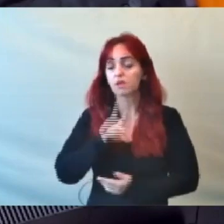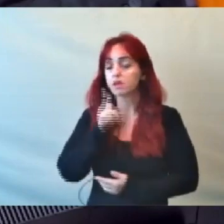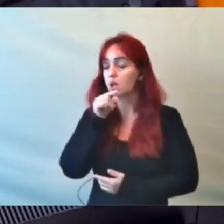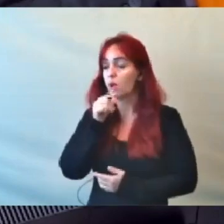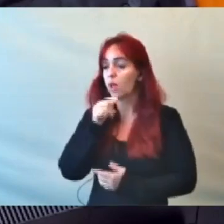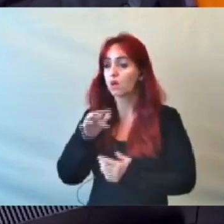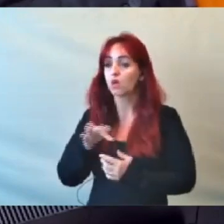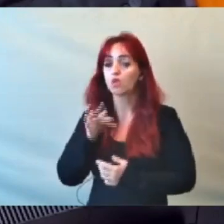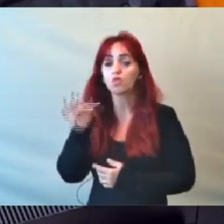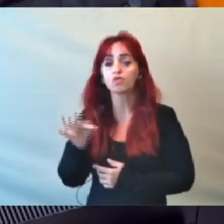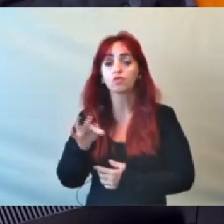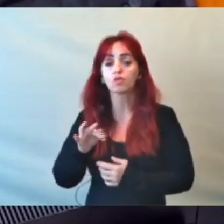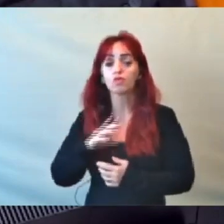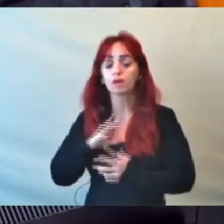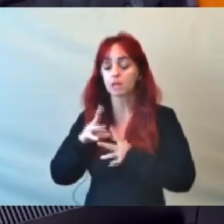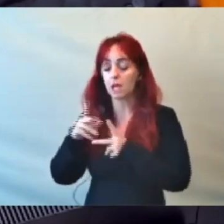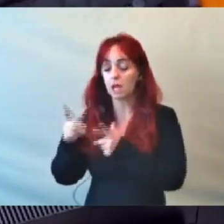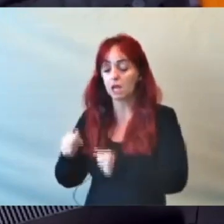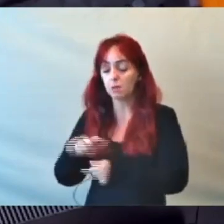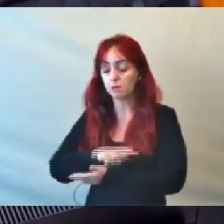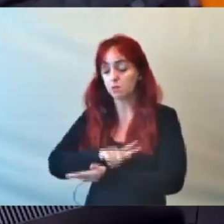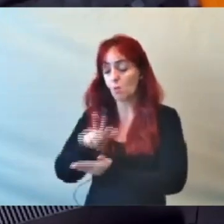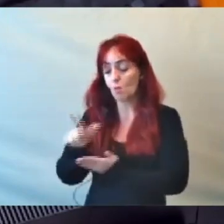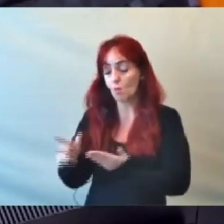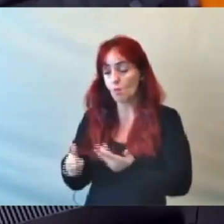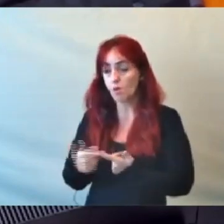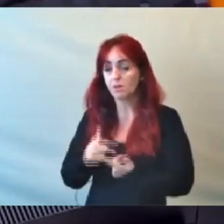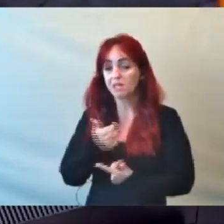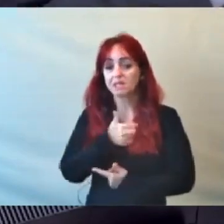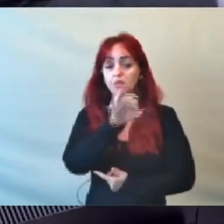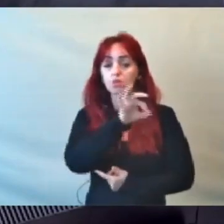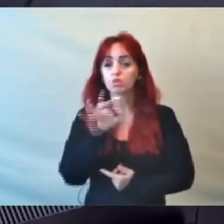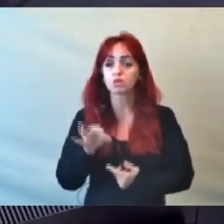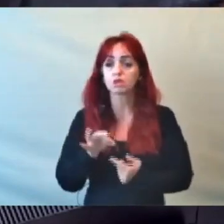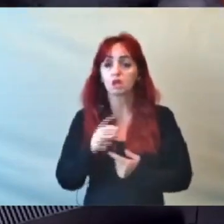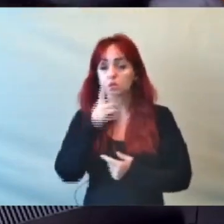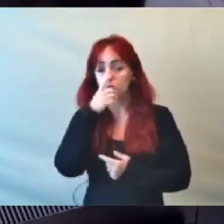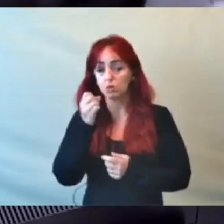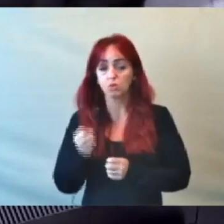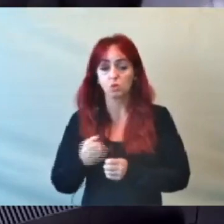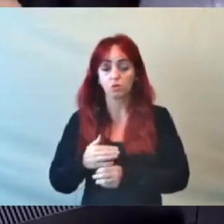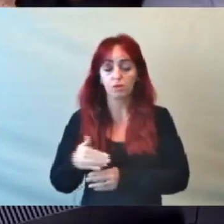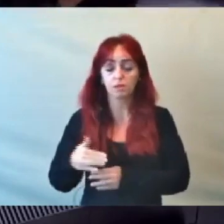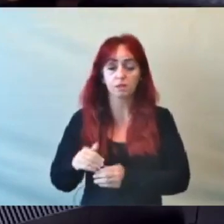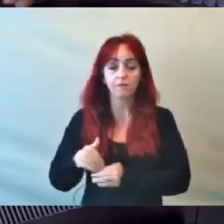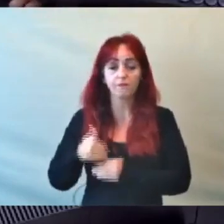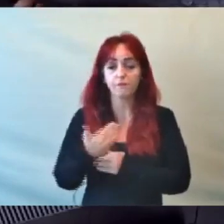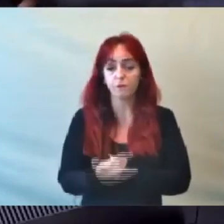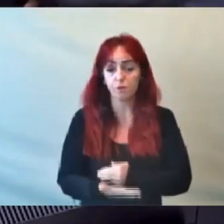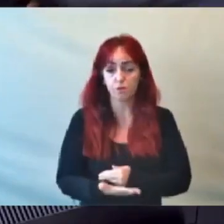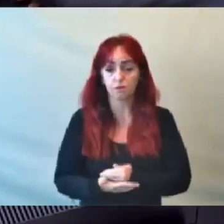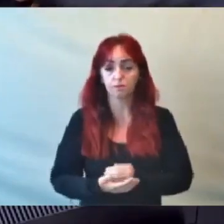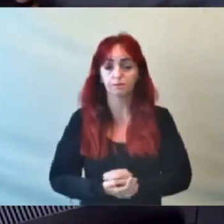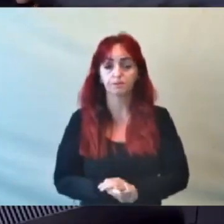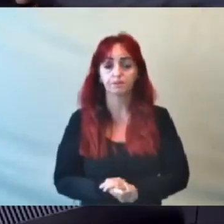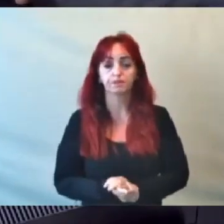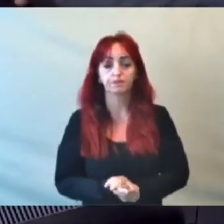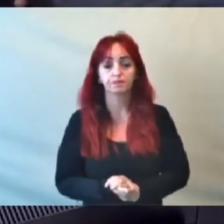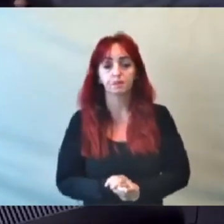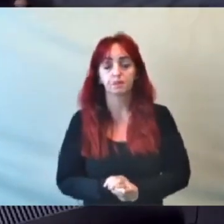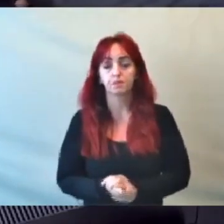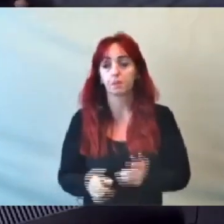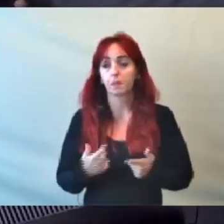captar 100% do esgoto doméstico e industrial que chega à lagoa. Até porque, como o senhor bem falou, tem a poluição